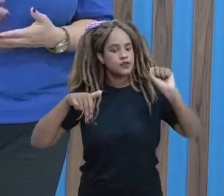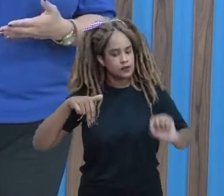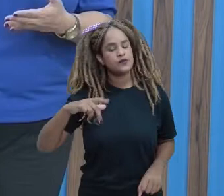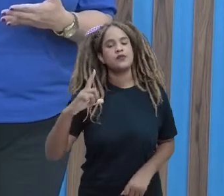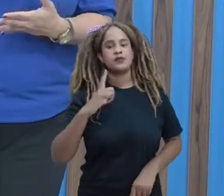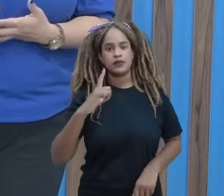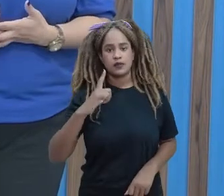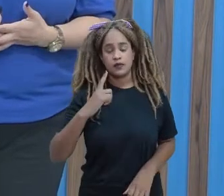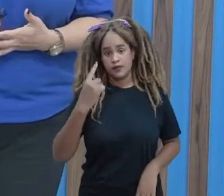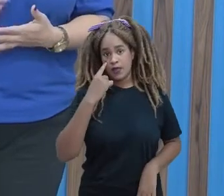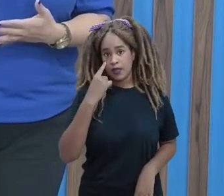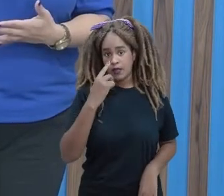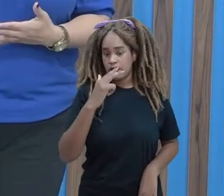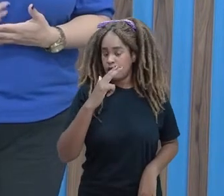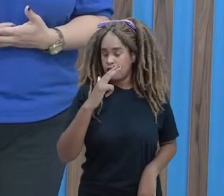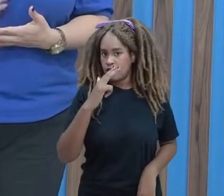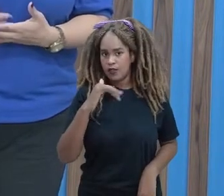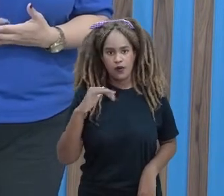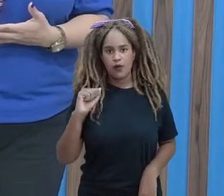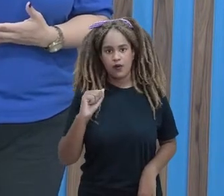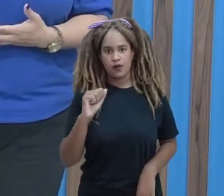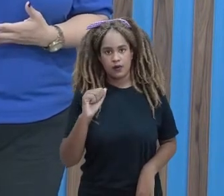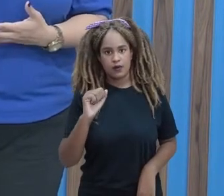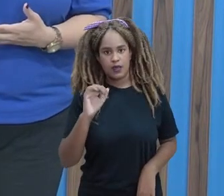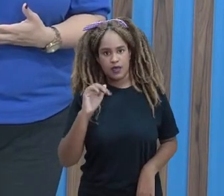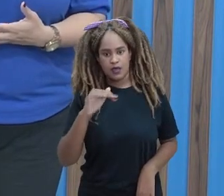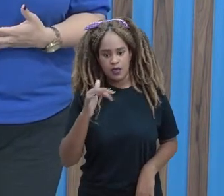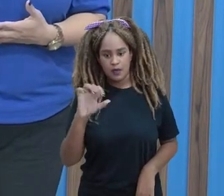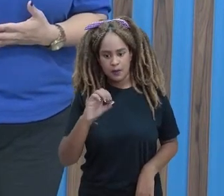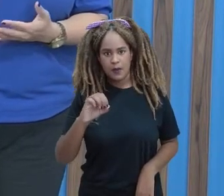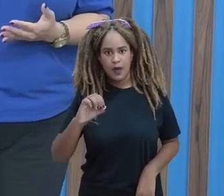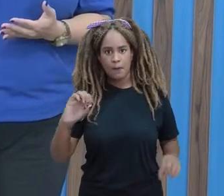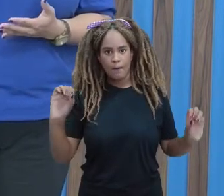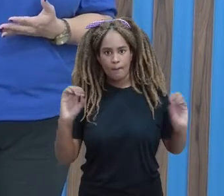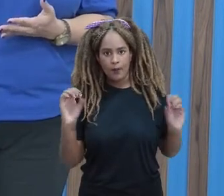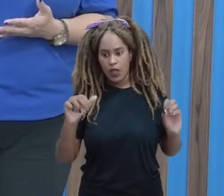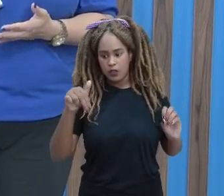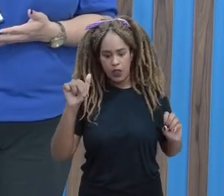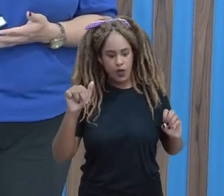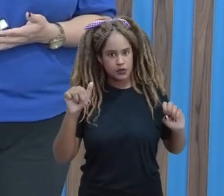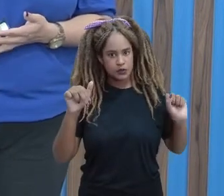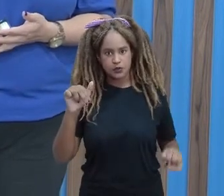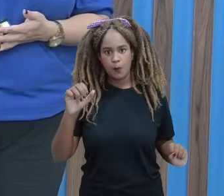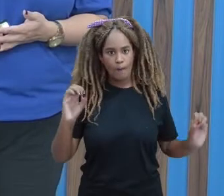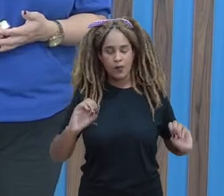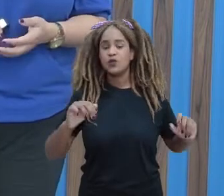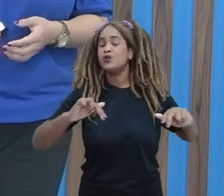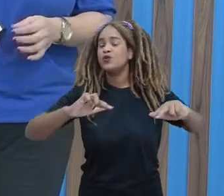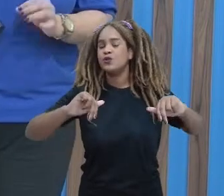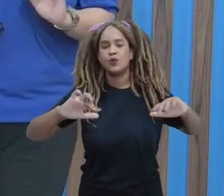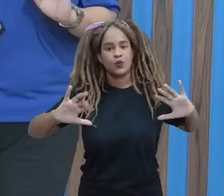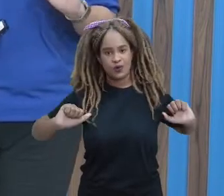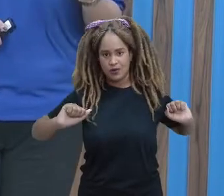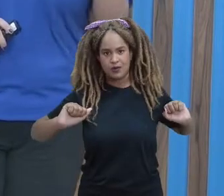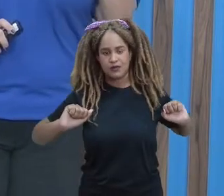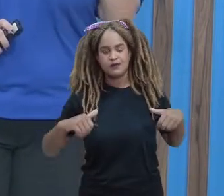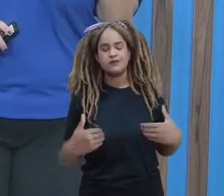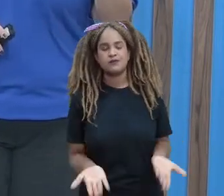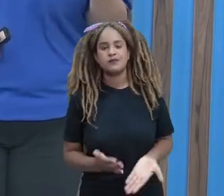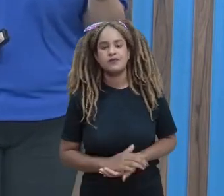Nunca um ímã vai deixar de ter o polo norte e o polo sul, tá? A gente já vai ver isso já já.